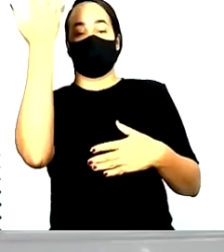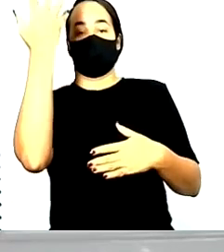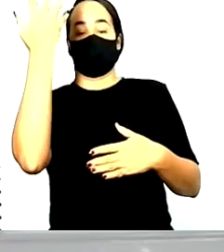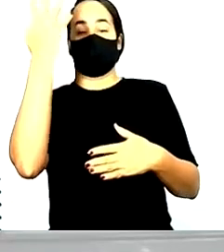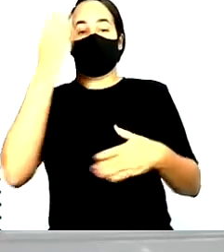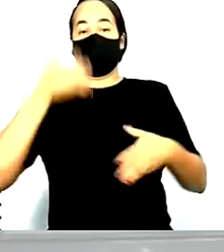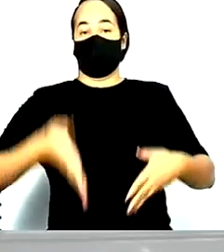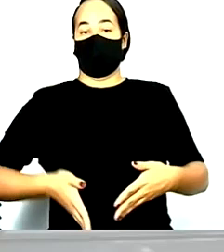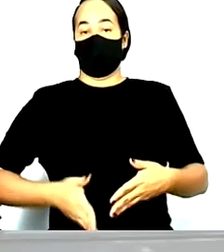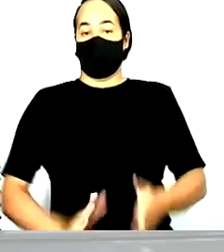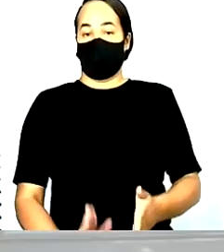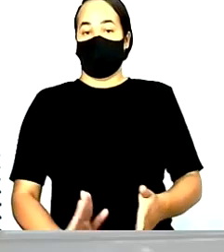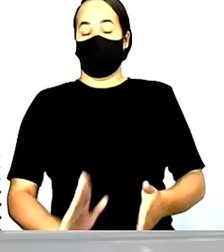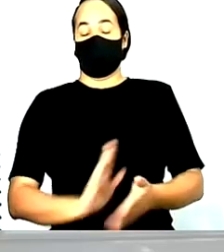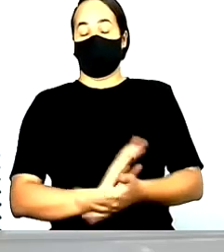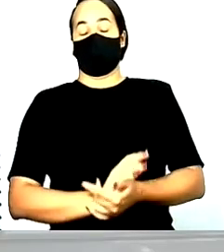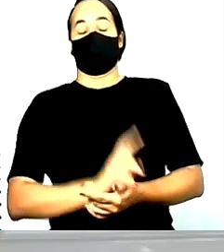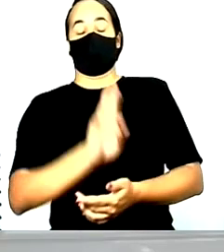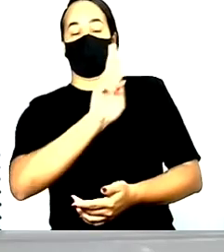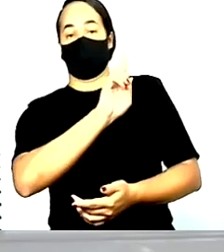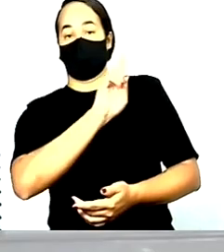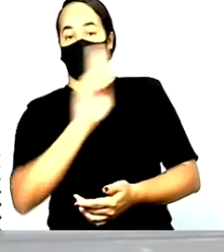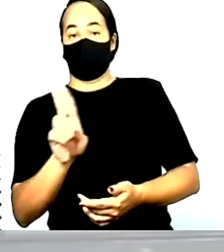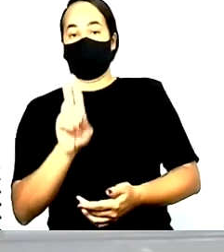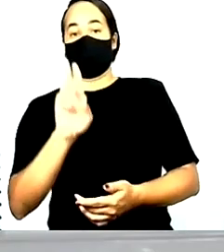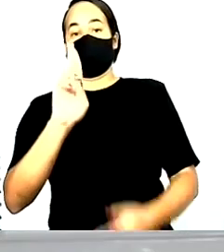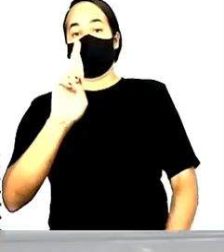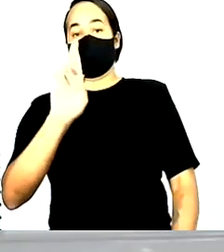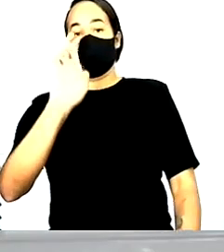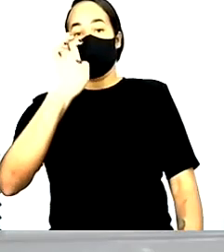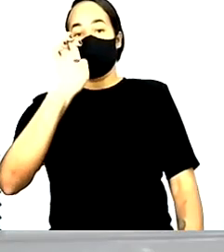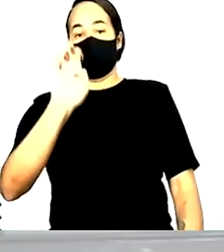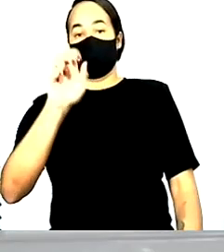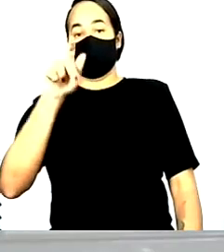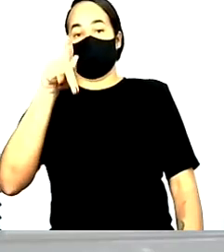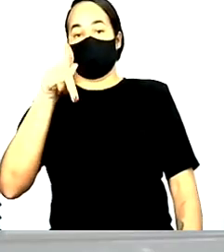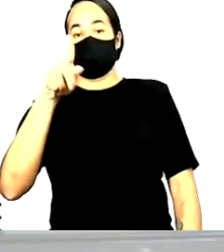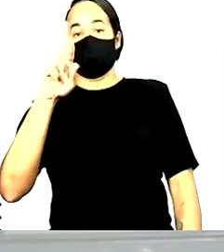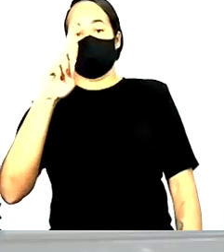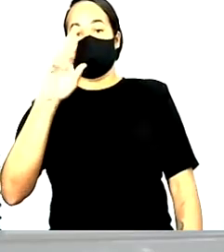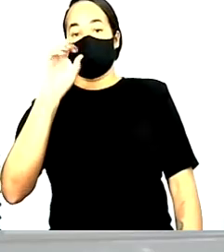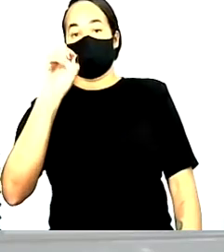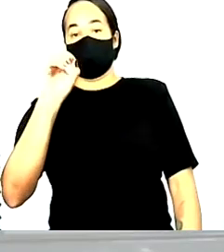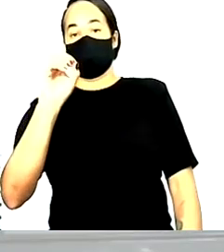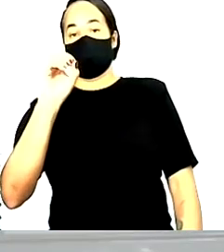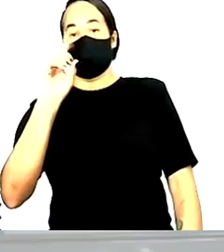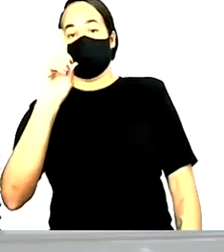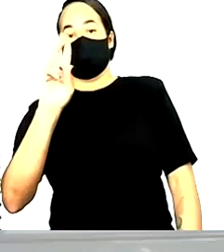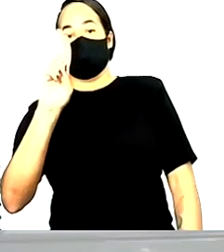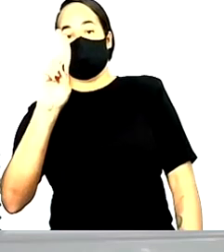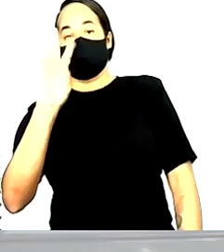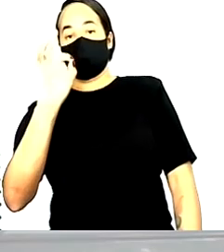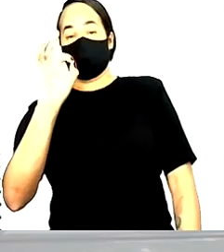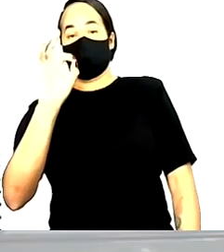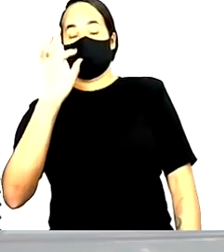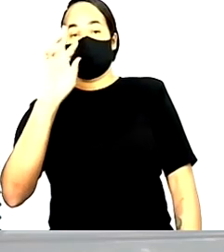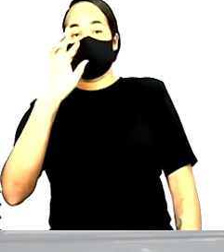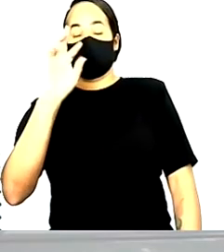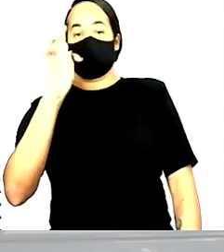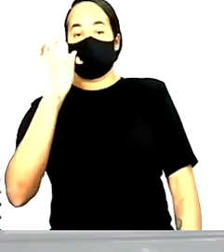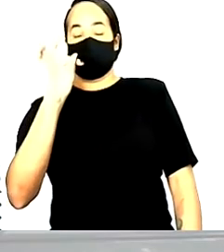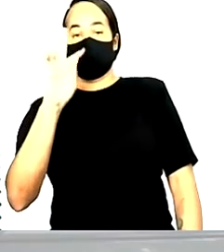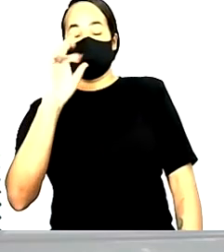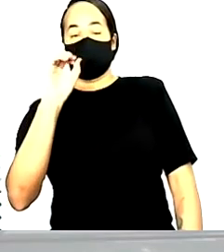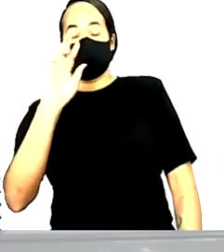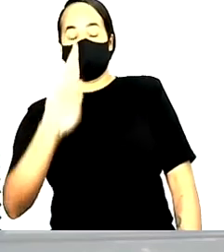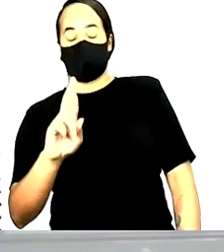dizendo no tema, sistema reprodutor, reprodução. Existem 2 sistemas reprodutores, o masculino e